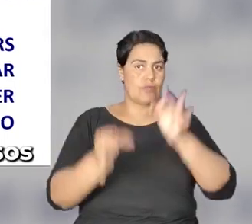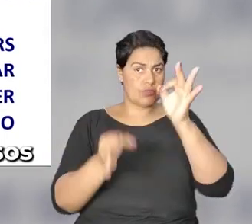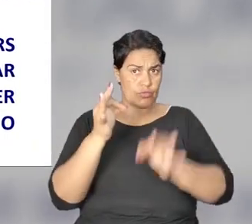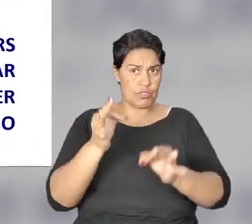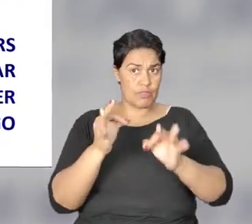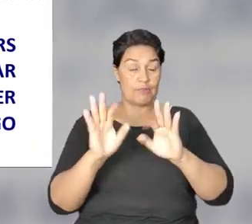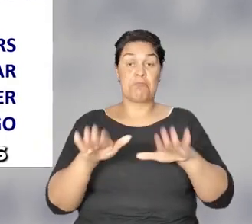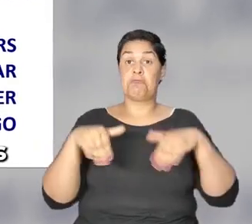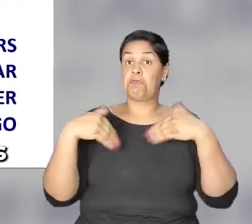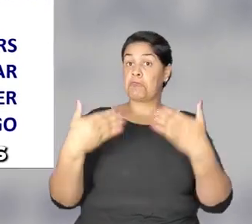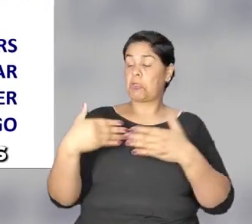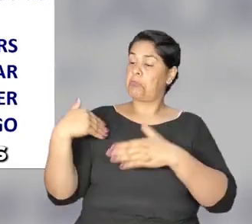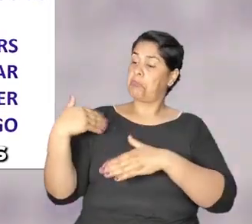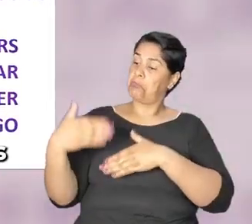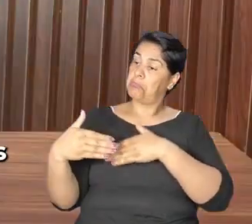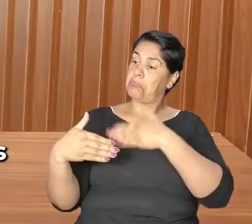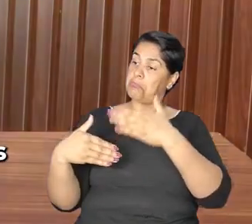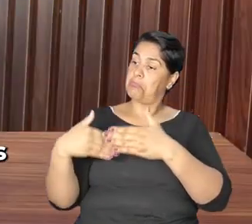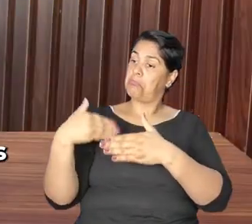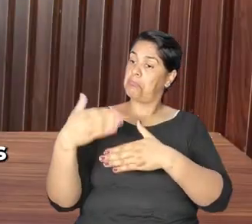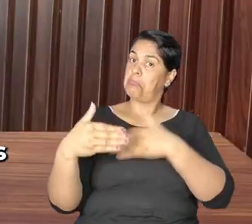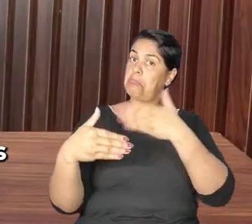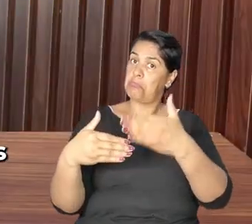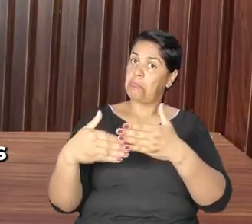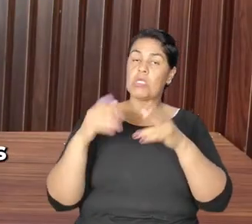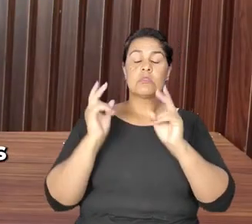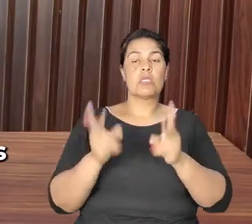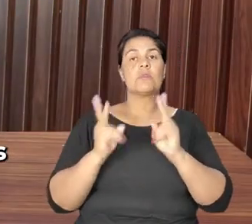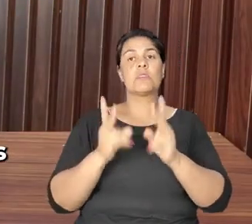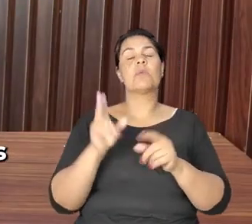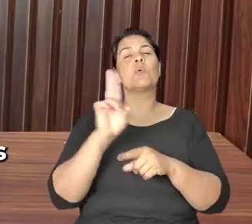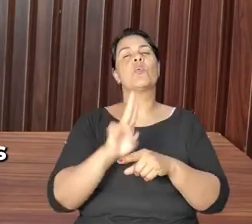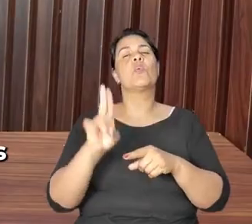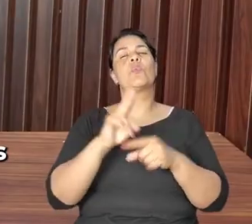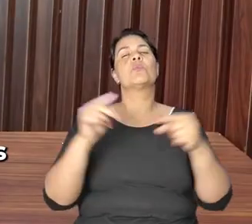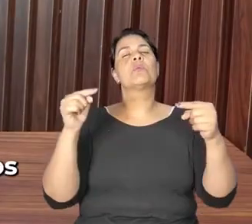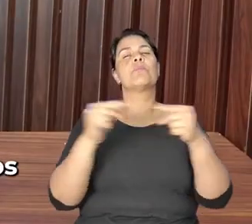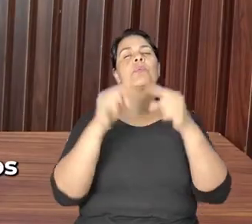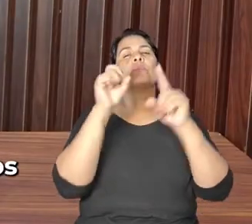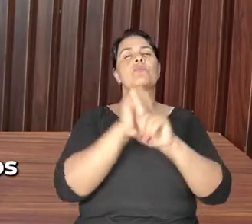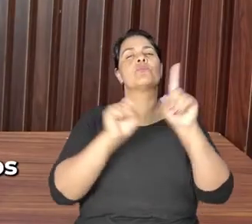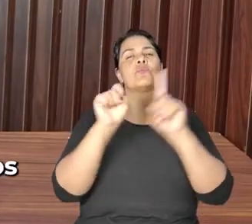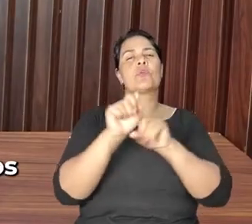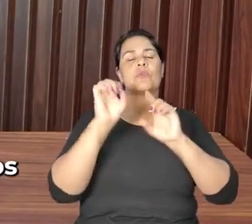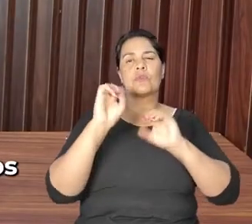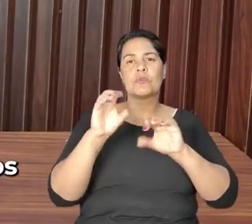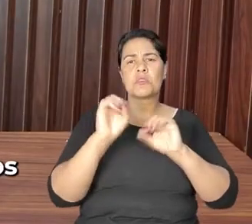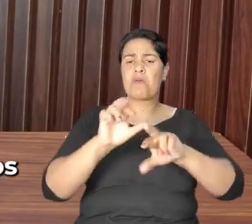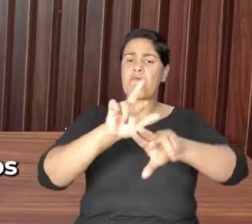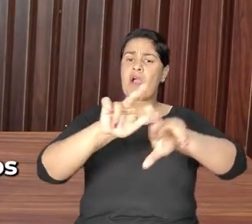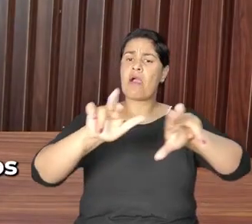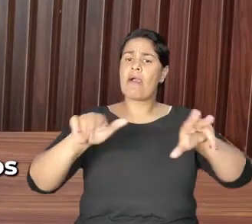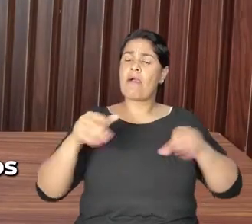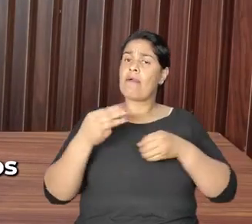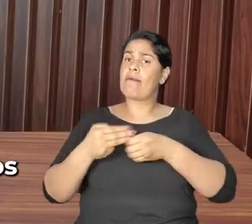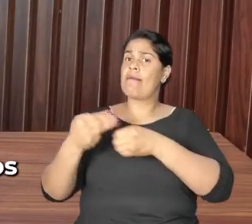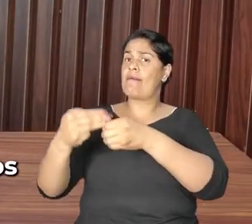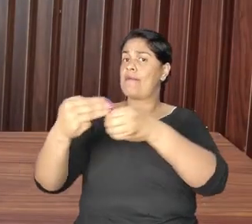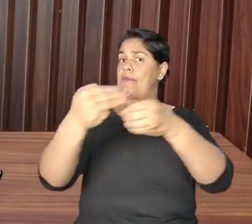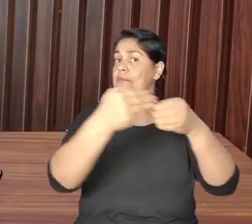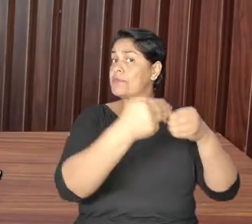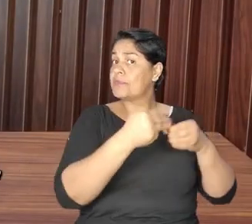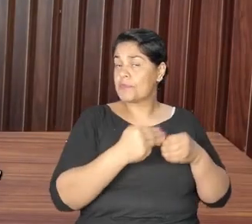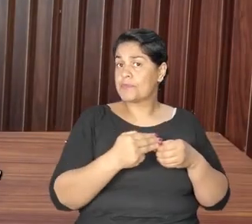da Justiça. De lá para cá, as práticas restaurativas passaram a ser utilizadas na socioeducação em vários